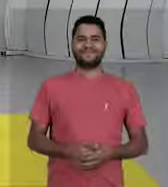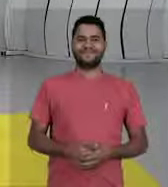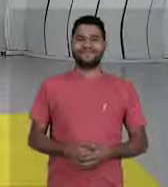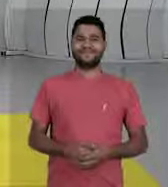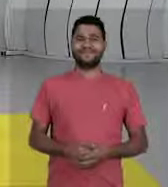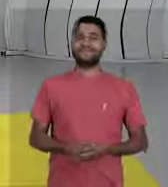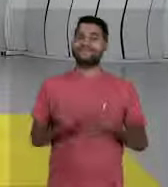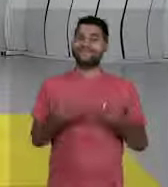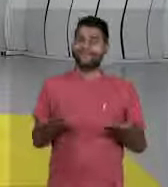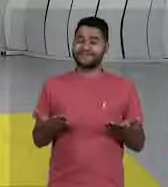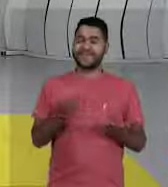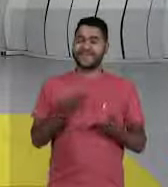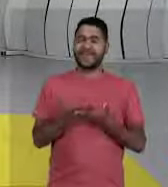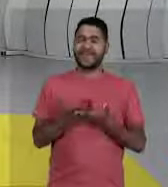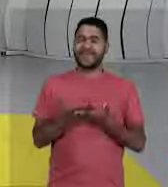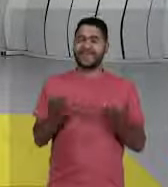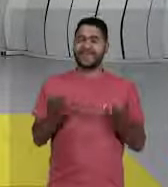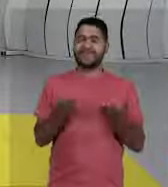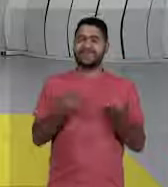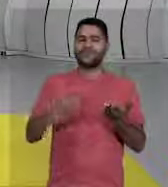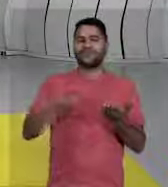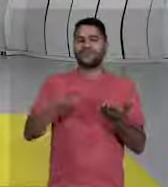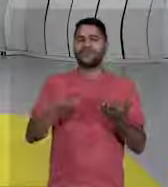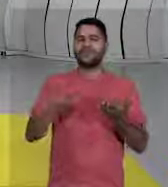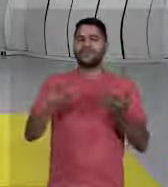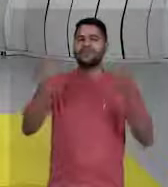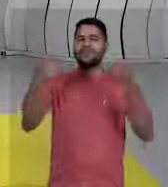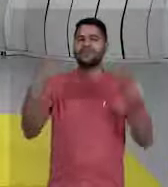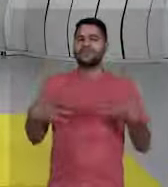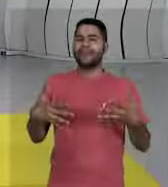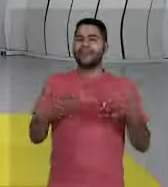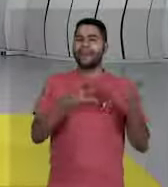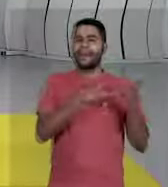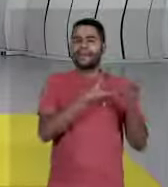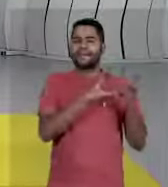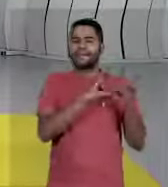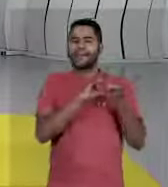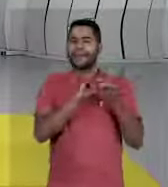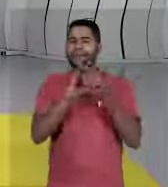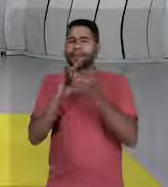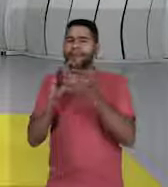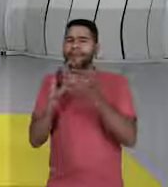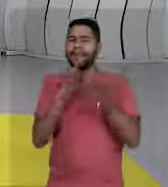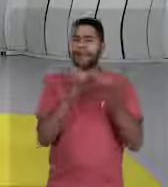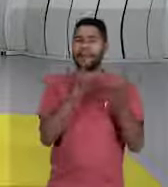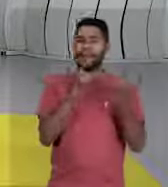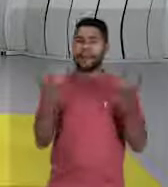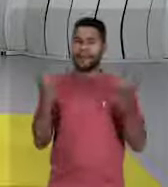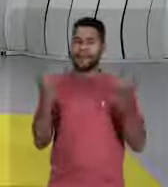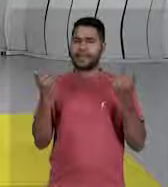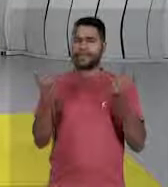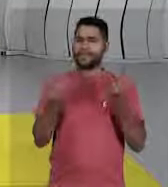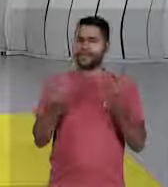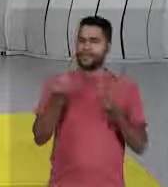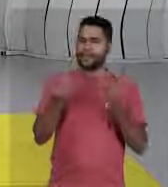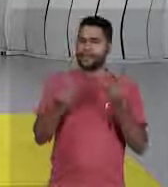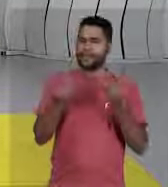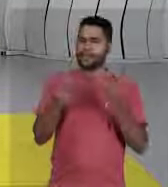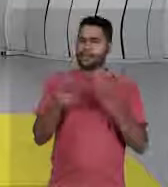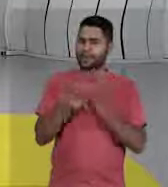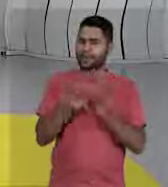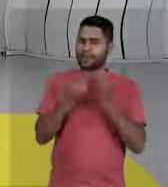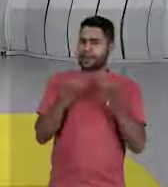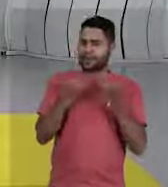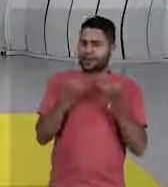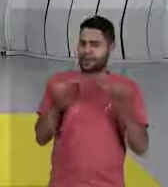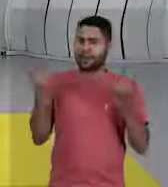Bom, na aula de hoje nós vamos falar sobre circuitos elétricos, entender um pouco mais esse mundo da